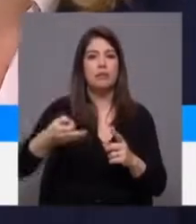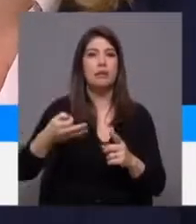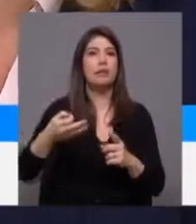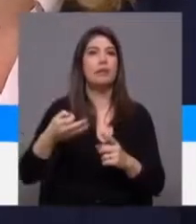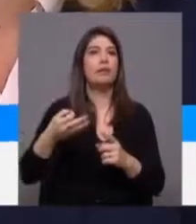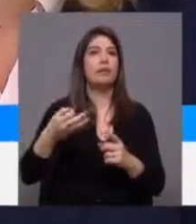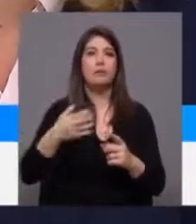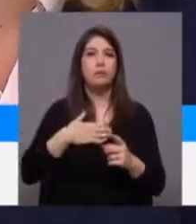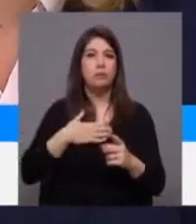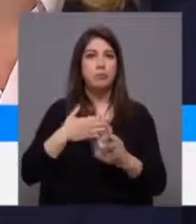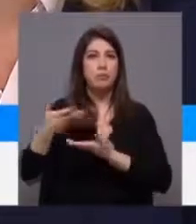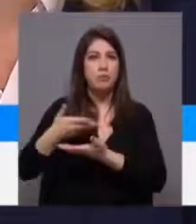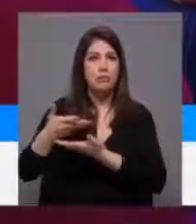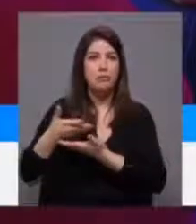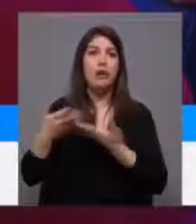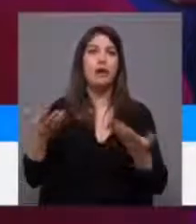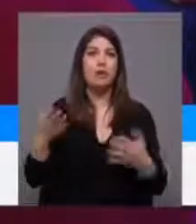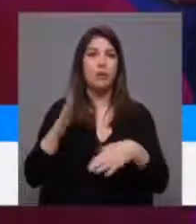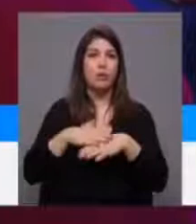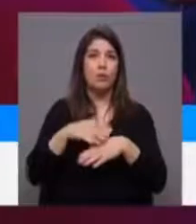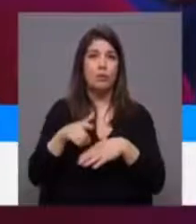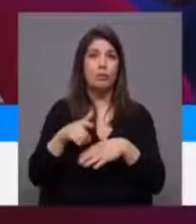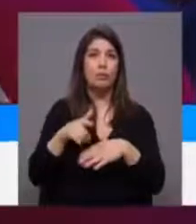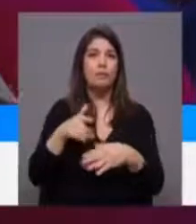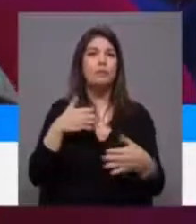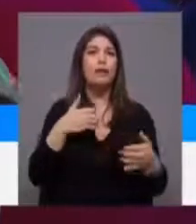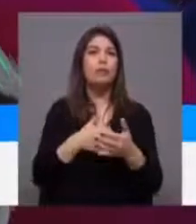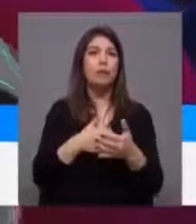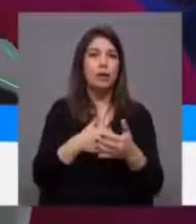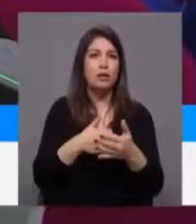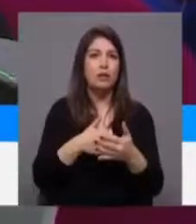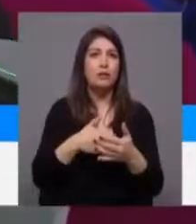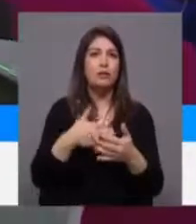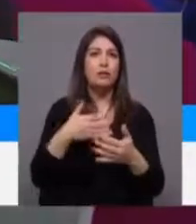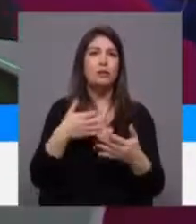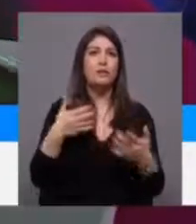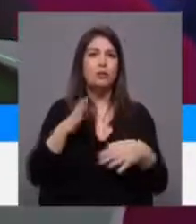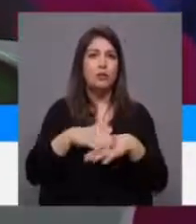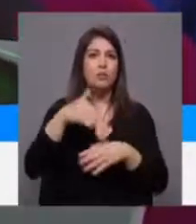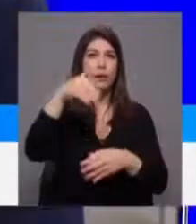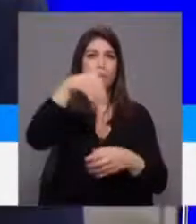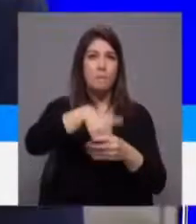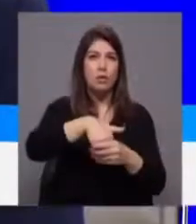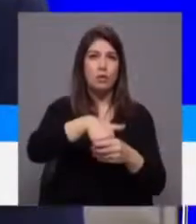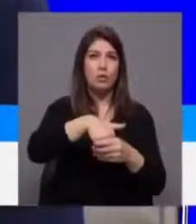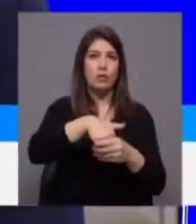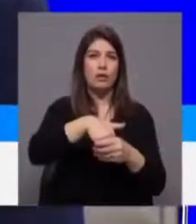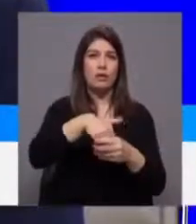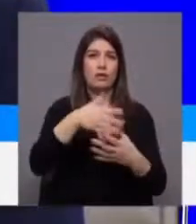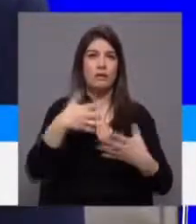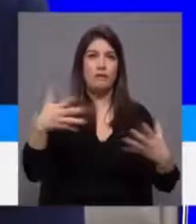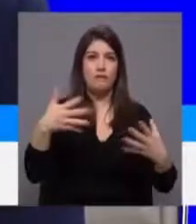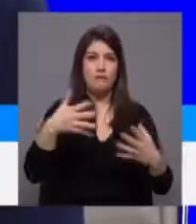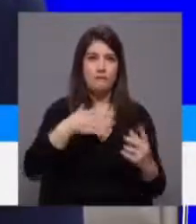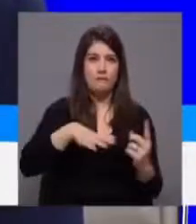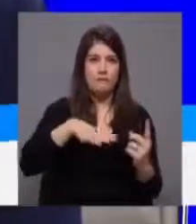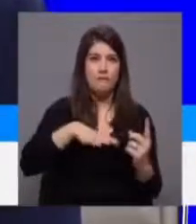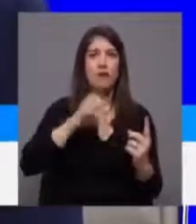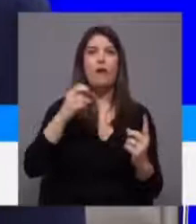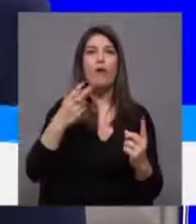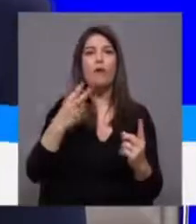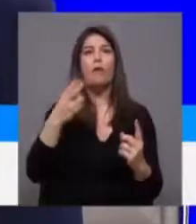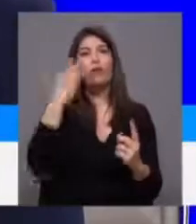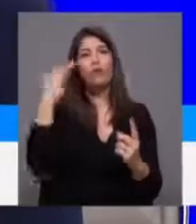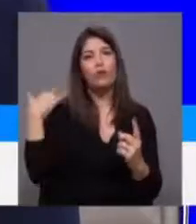agora é um obstáculo é a maioria absoluta ou António Costa em um obstáculo estou forte desejo de maioria absoluta Mas